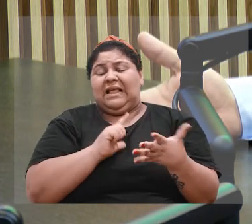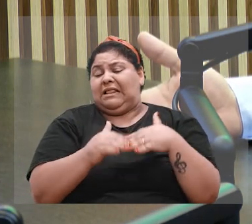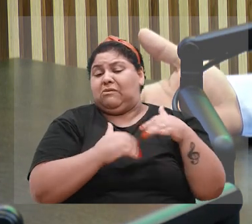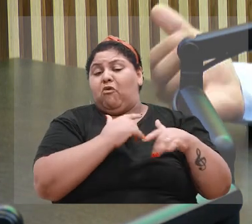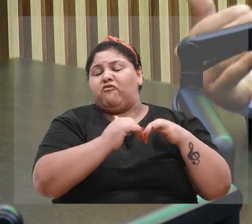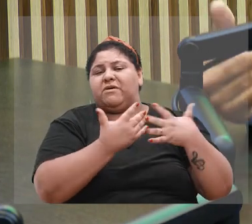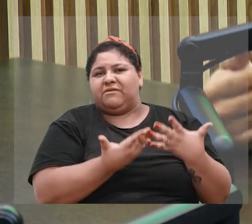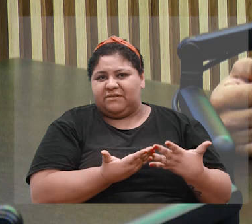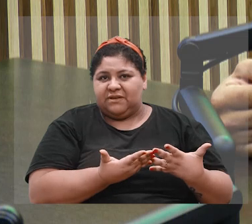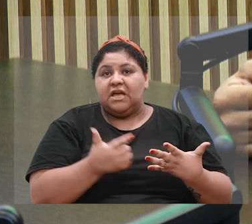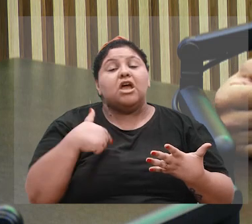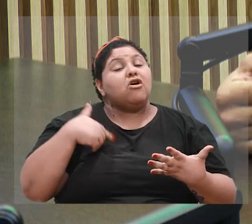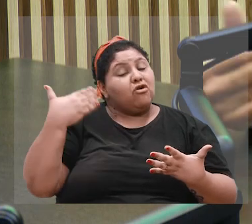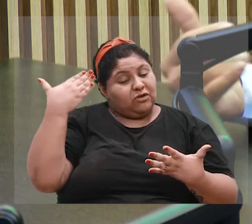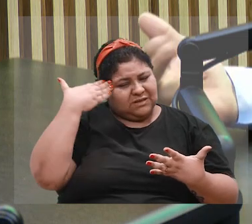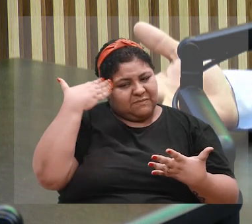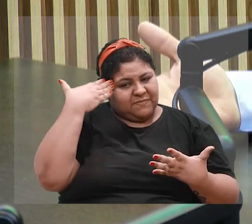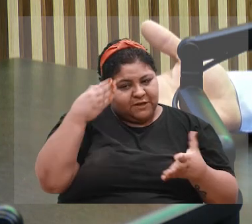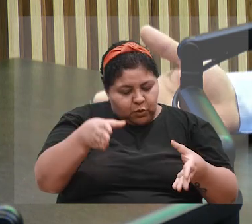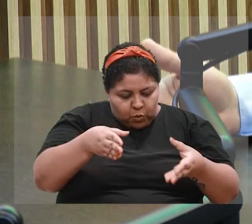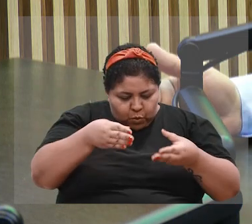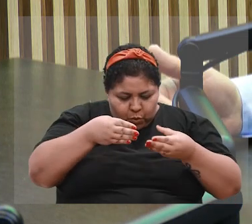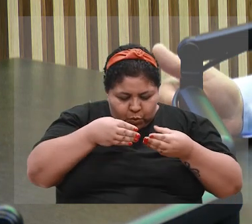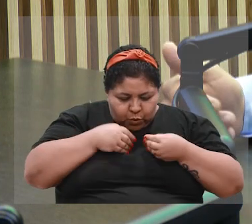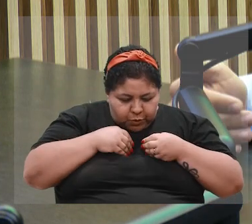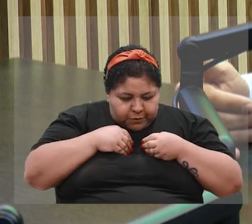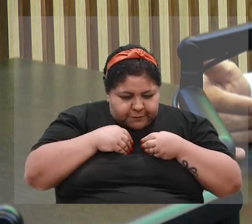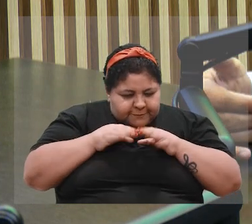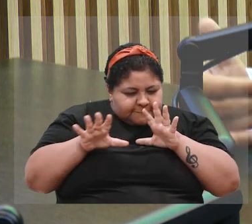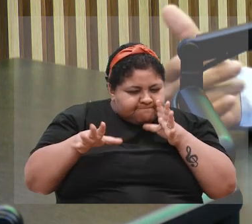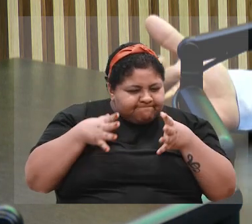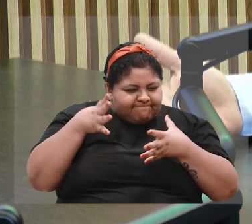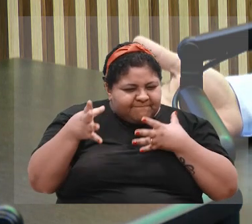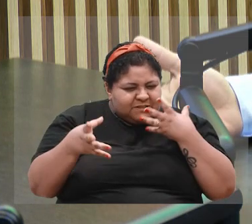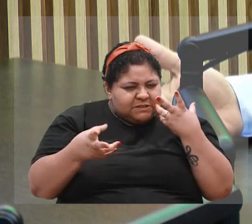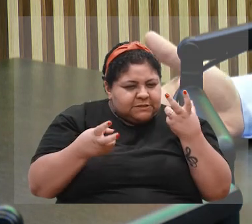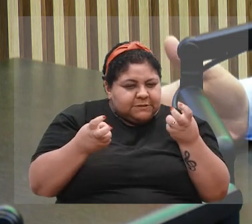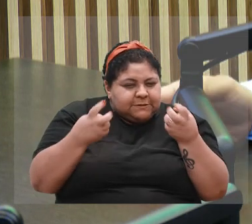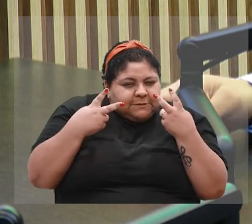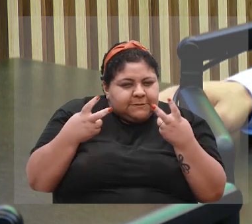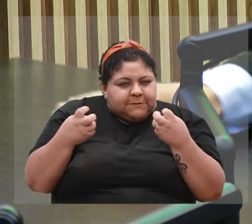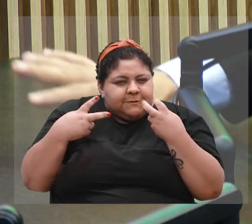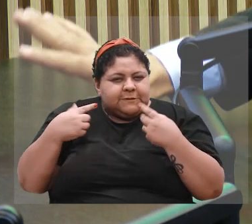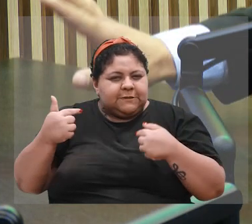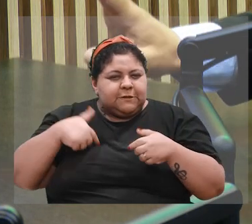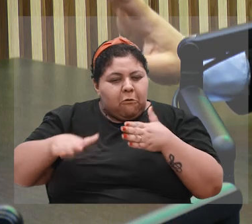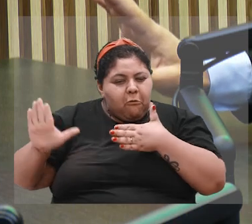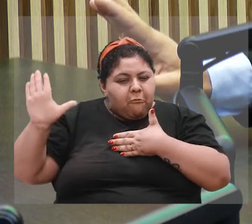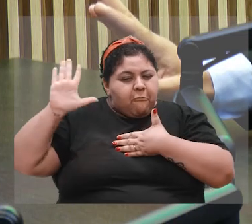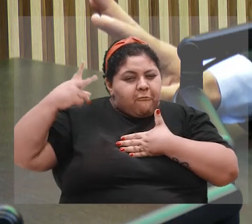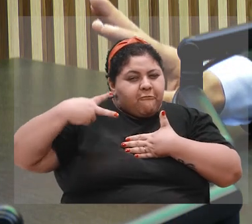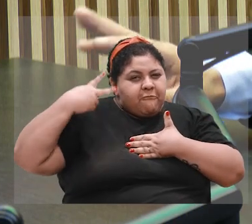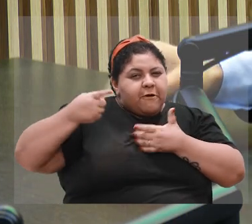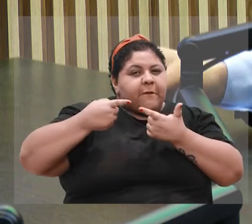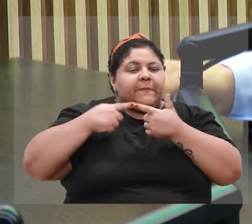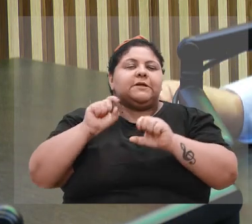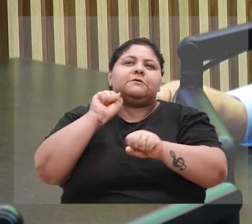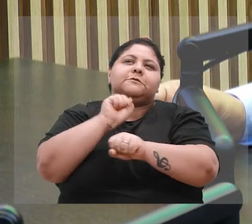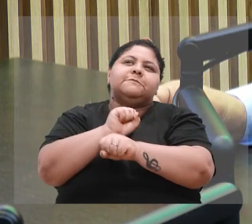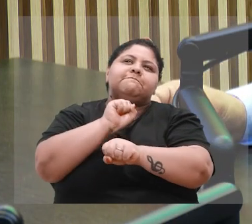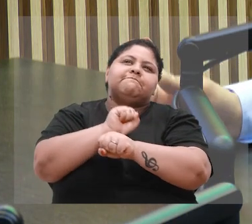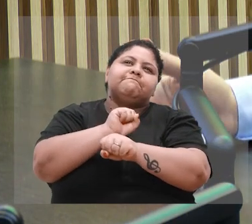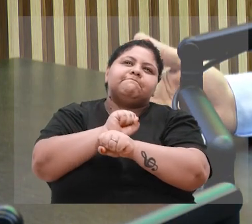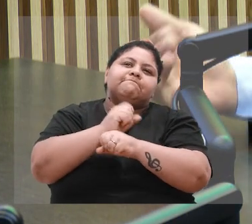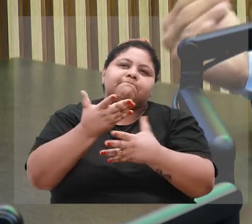movimentação. E eu sabia que dentro de mim algo me chamava, me conclamava para que eu me candidatasse. Mas eu fui aguardando aquilo.